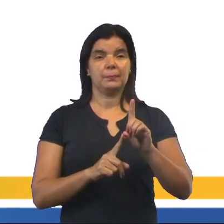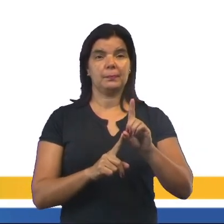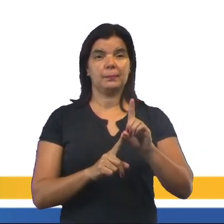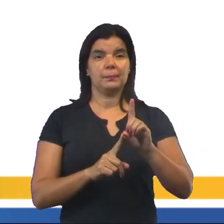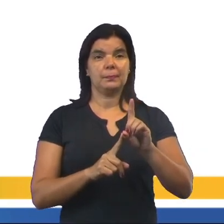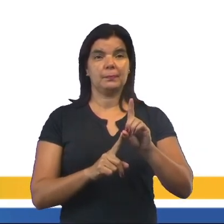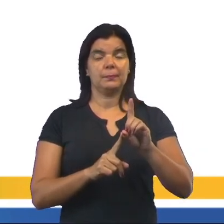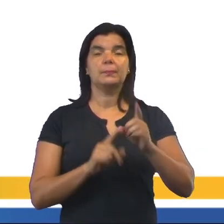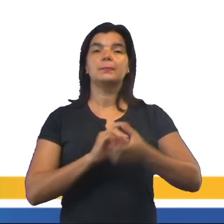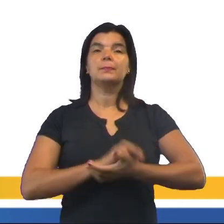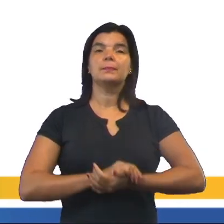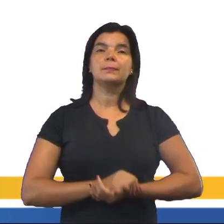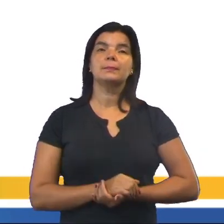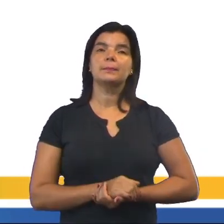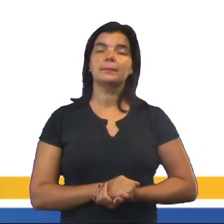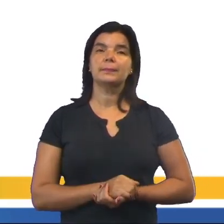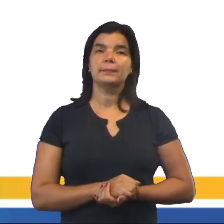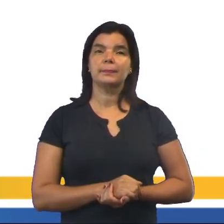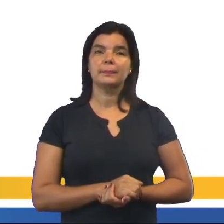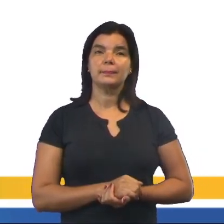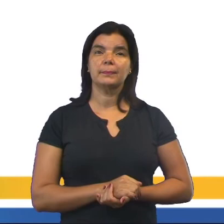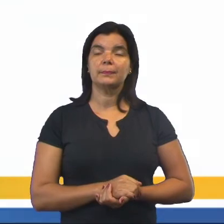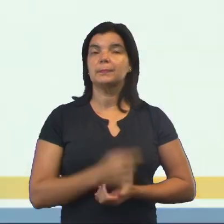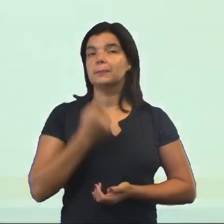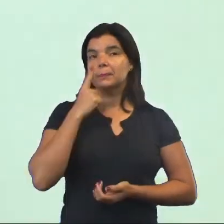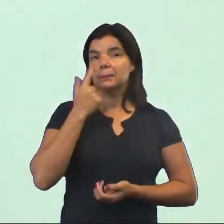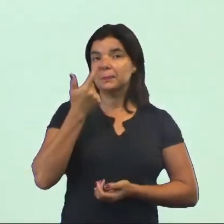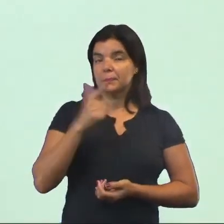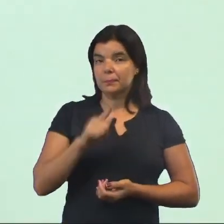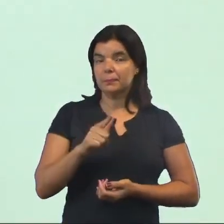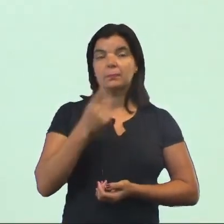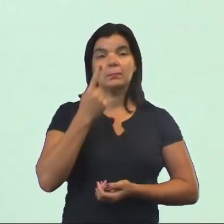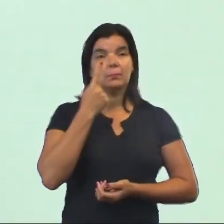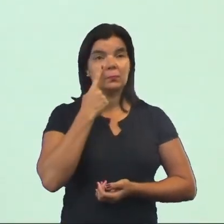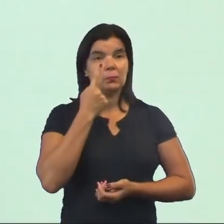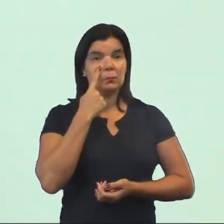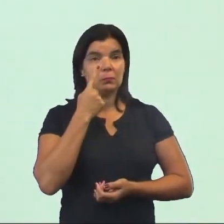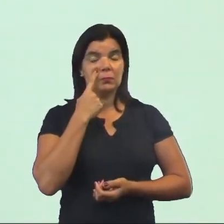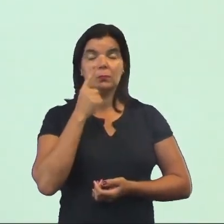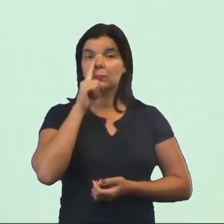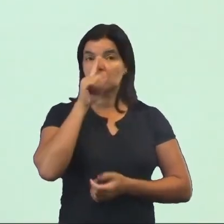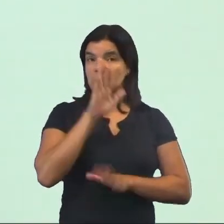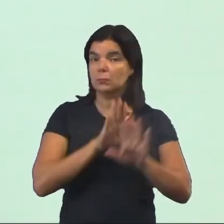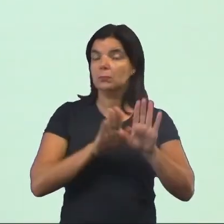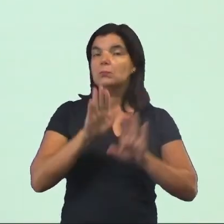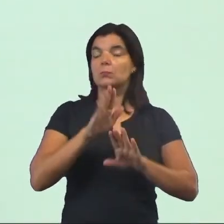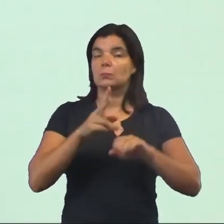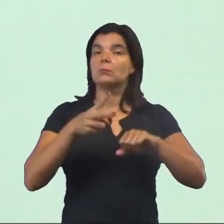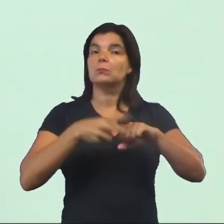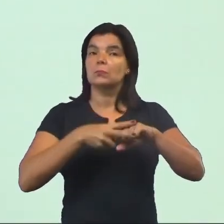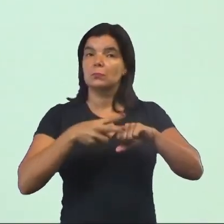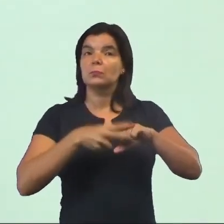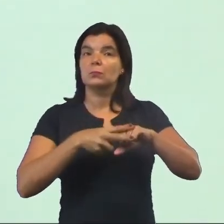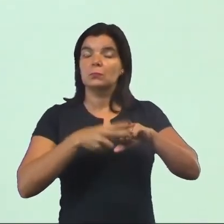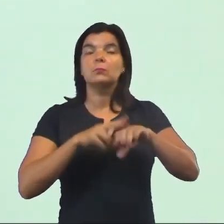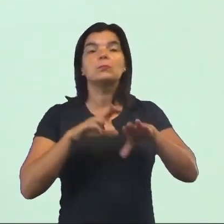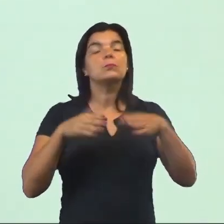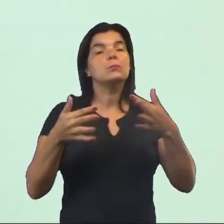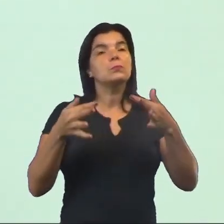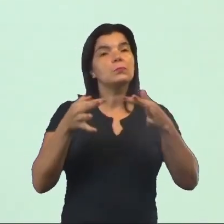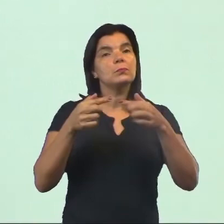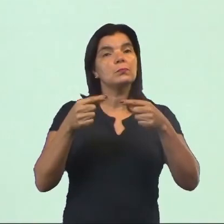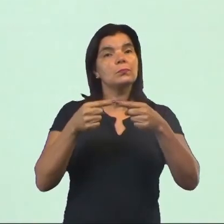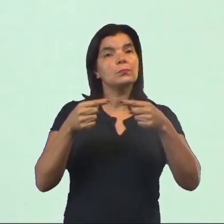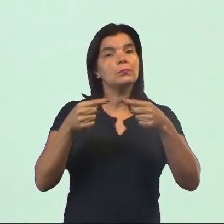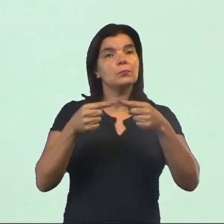ou yesterday. Novamente, nós temos que observar com cuidado o tempo verbal. E aí nós temos a presença